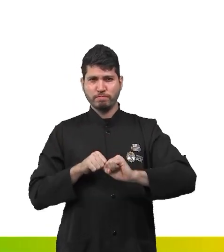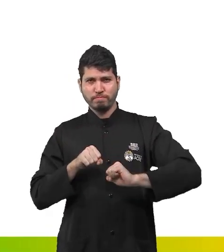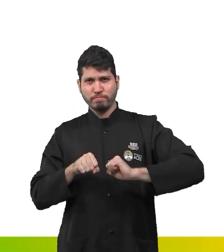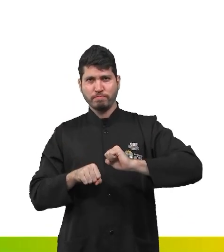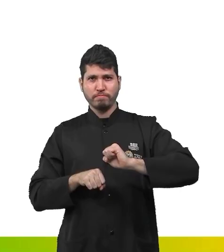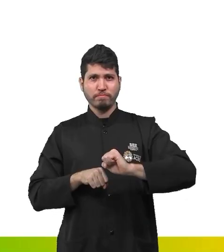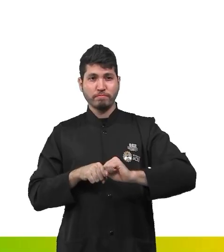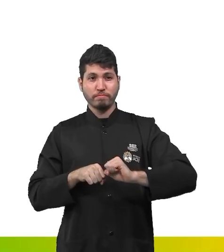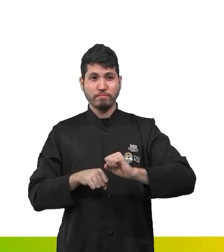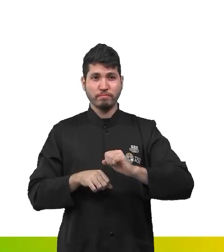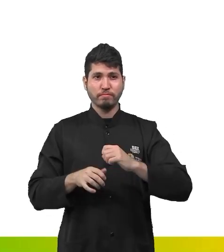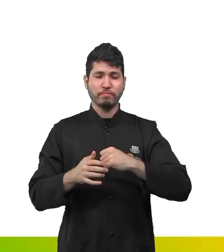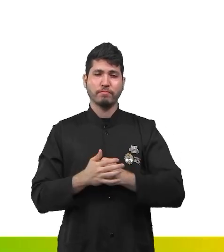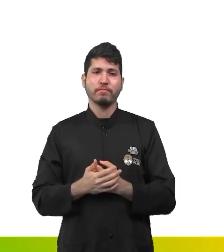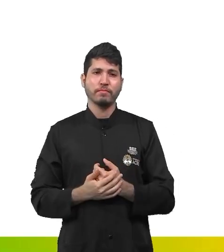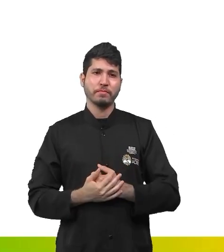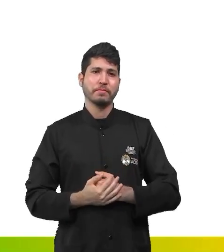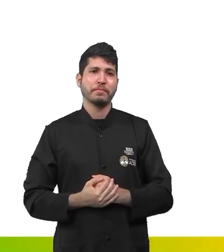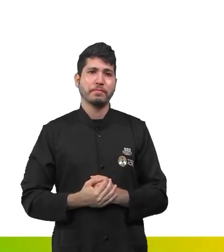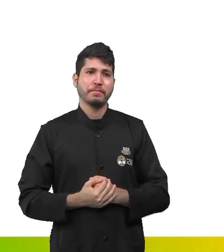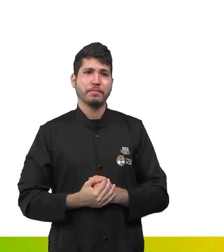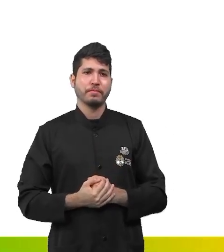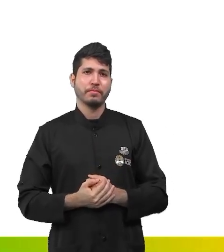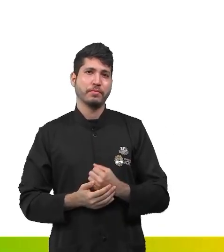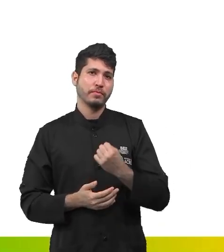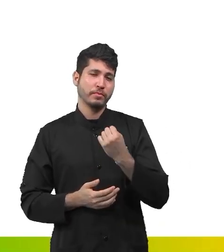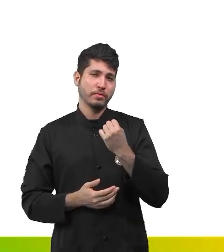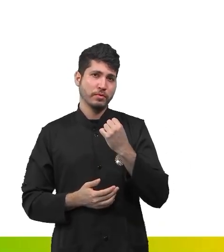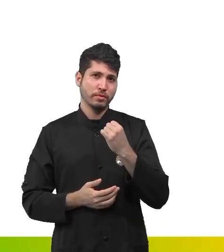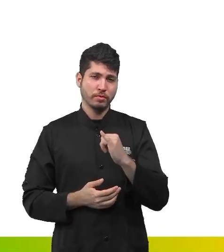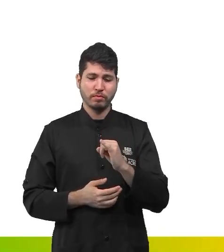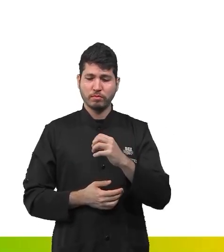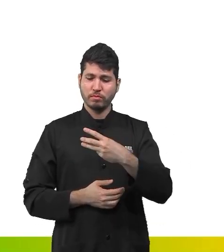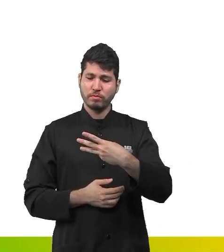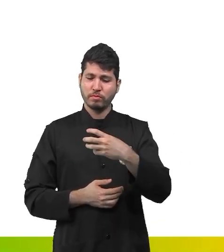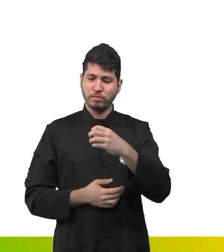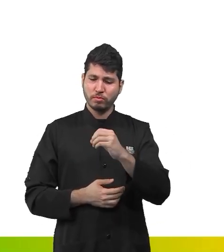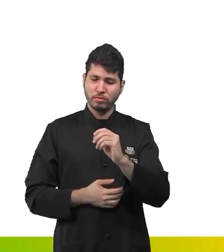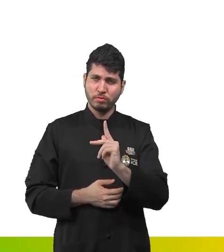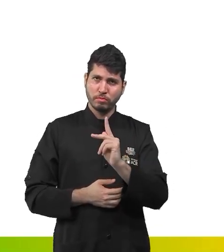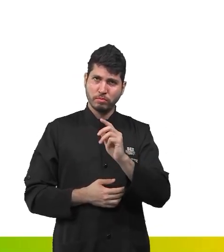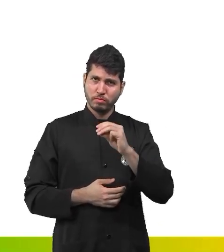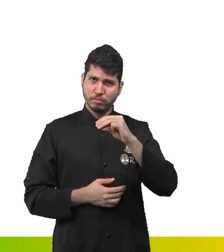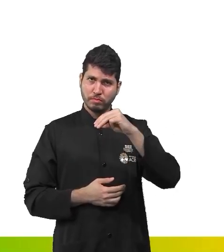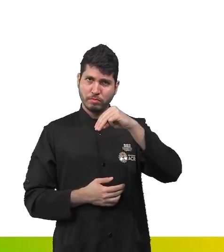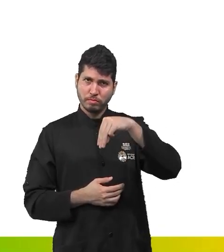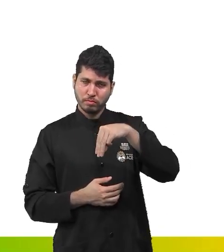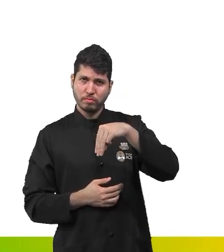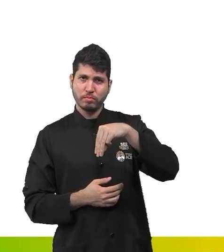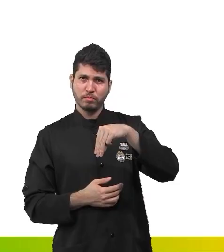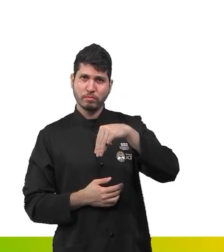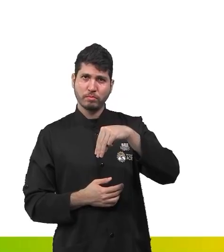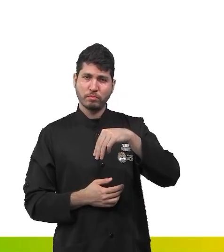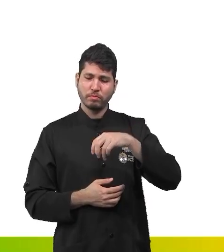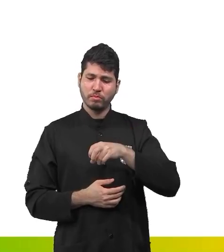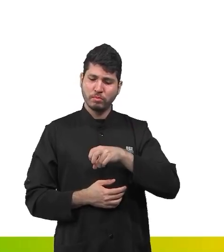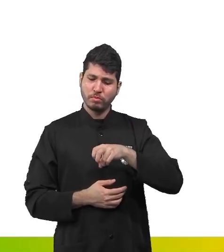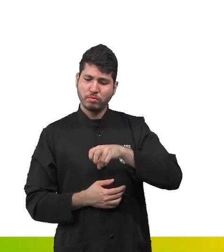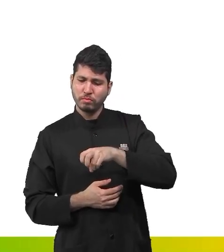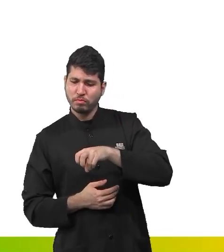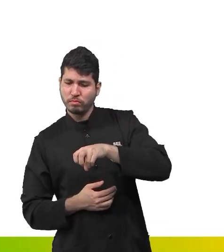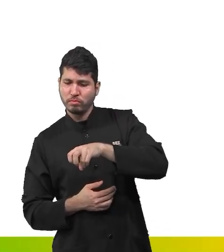tempo, grandezas inversas. Se andando a 30 km por hora, ele